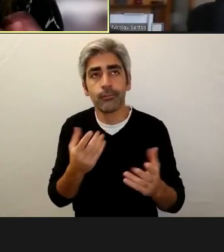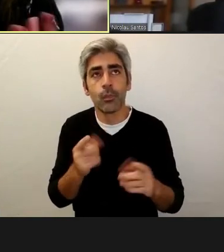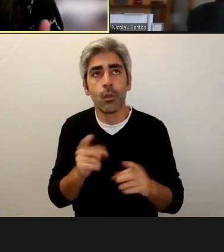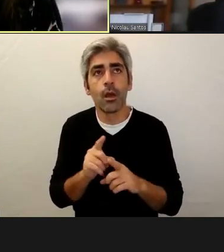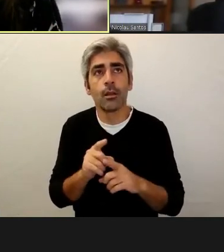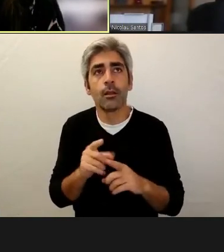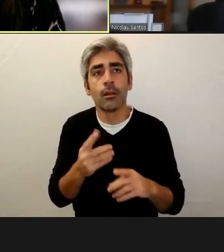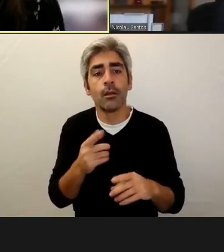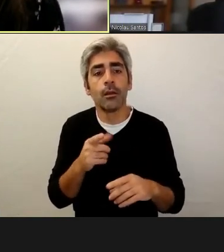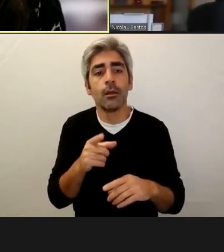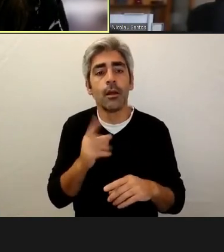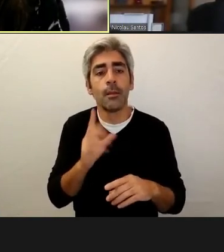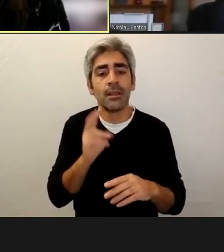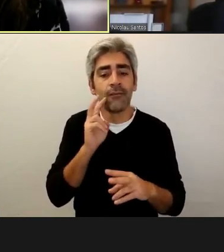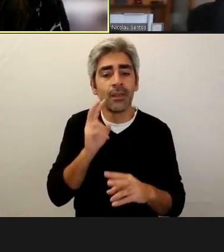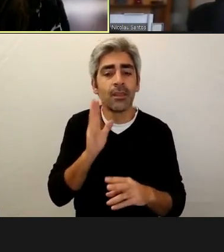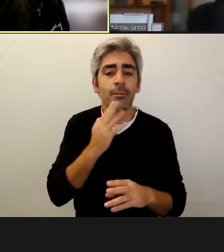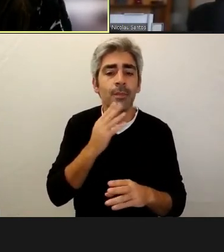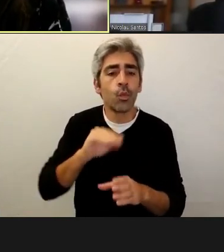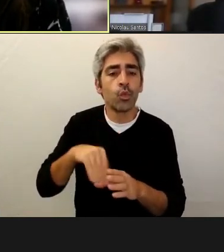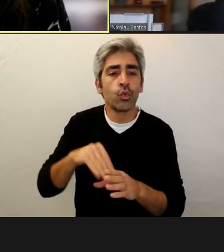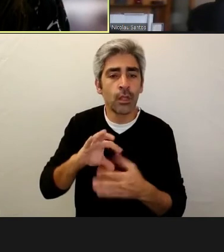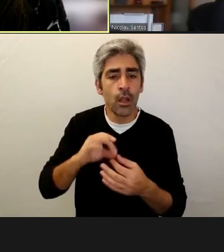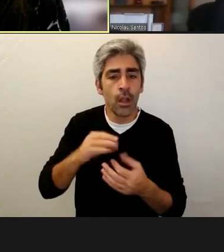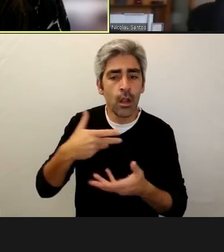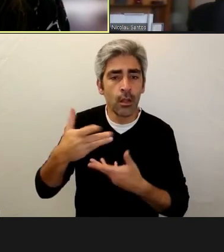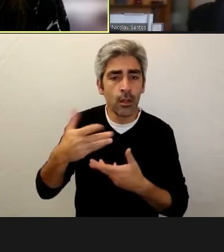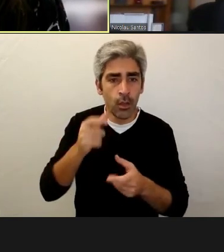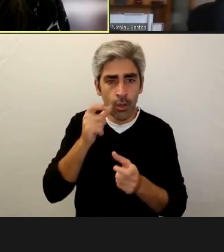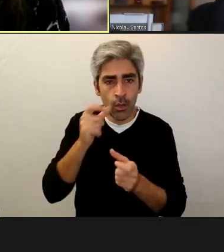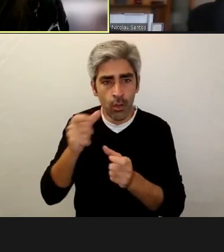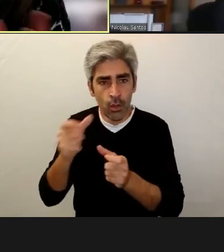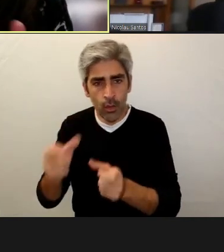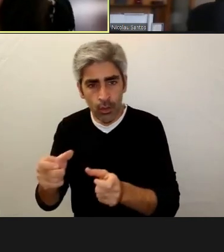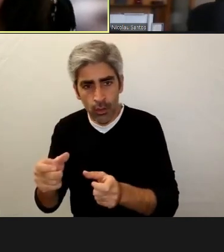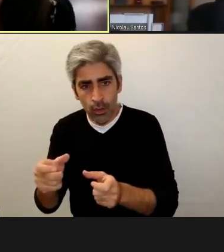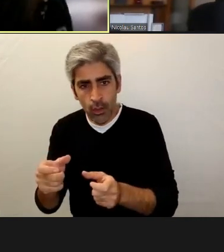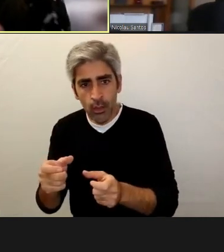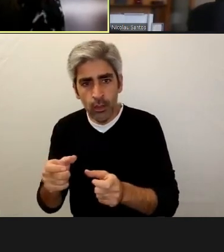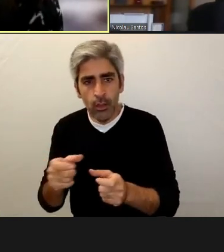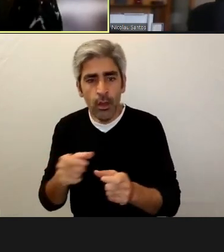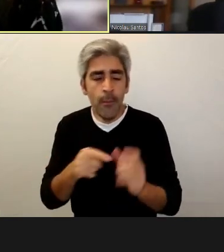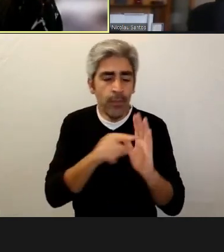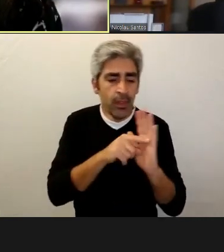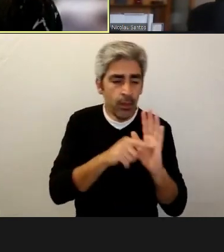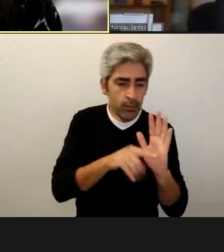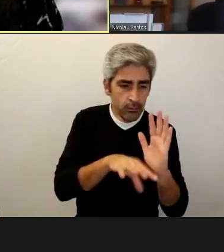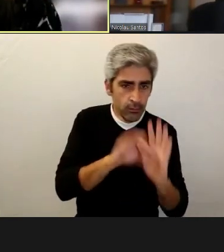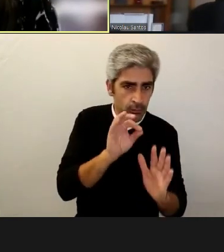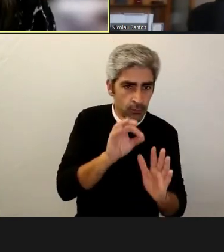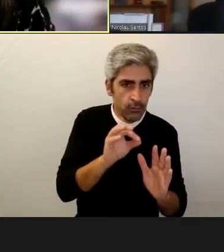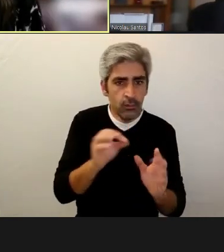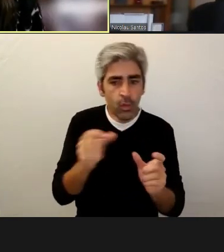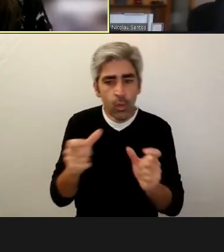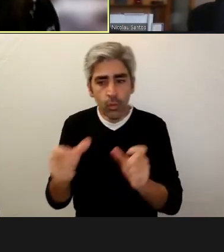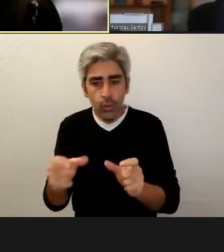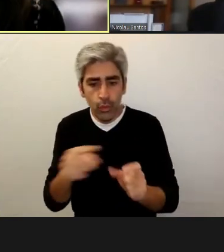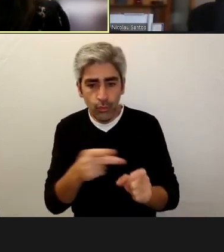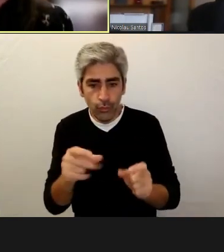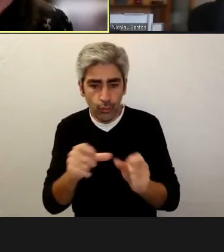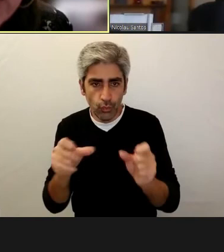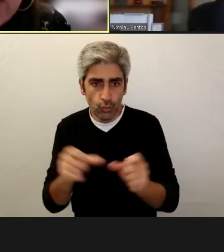se ver também no contexto da relação entre o controlo entre a adoção das medidas e os mecanismos de controlo dessas